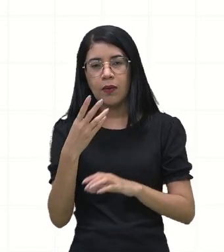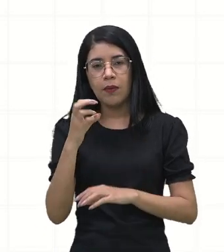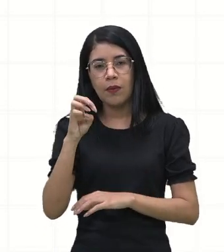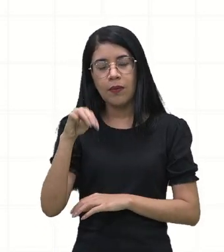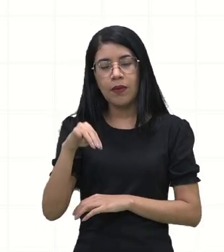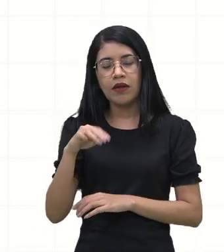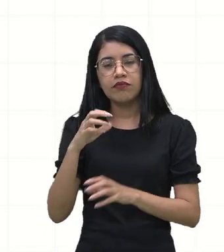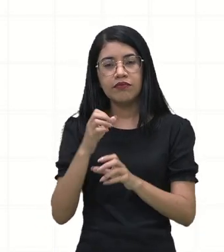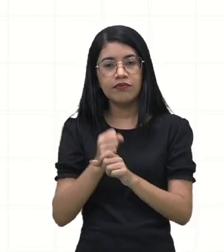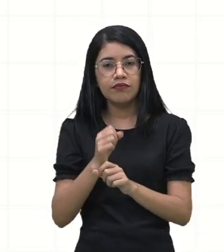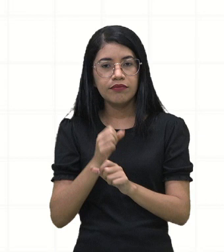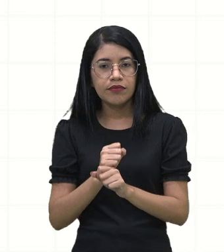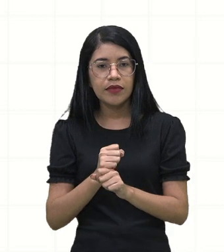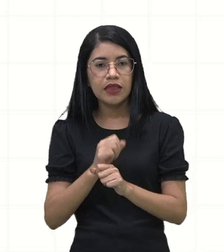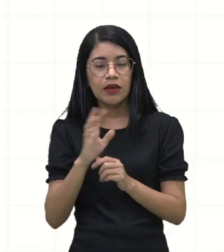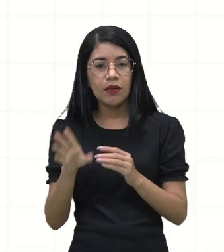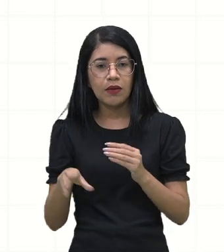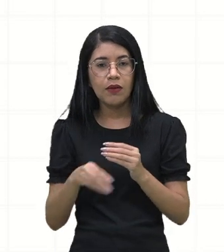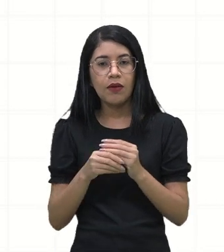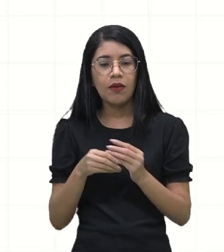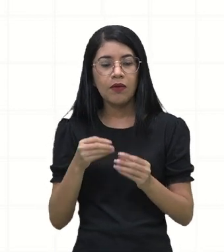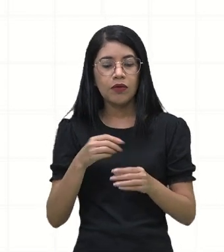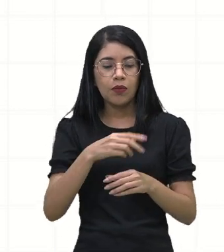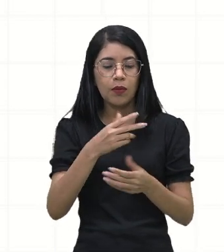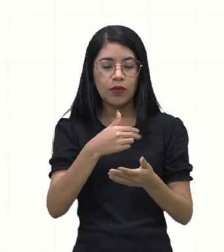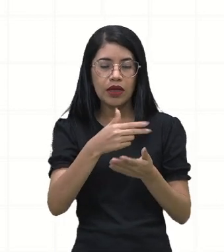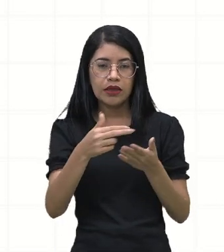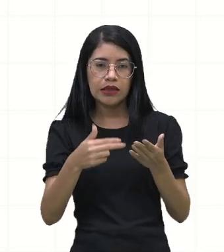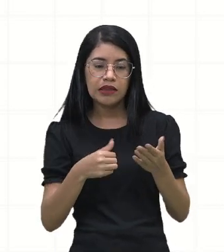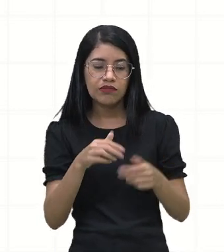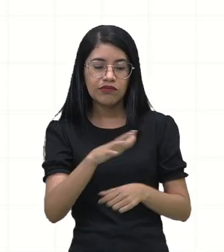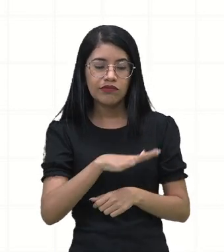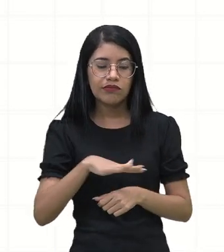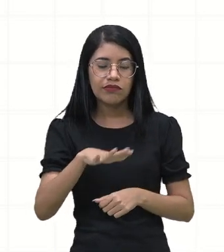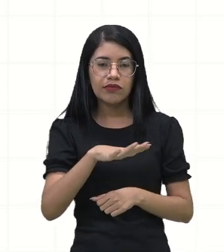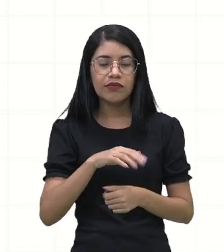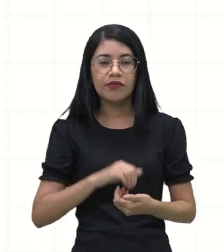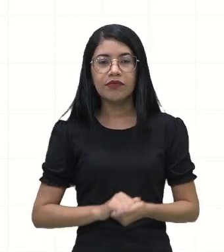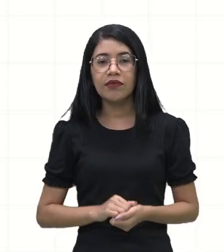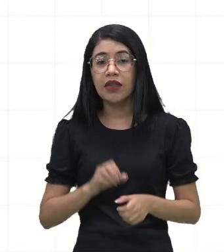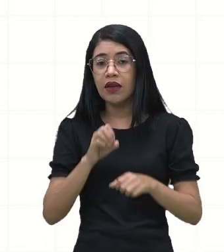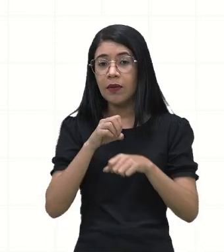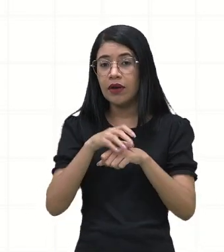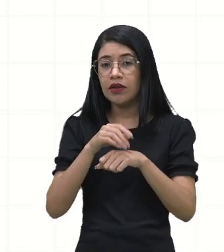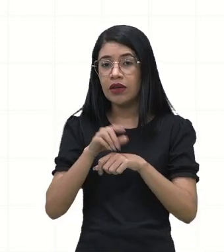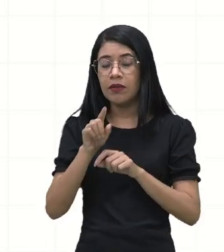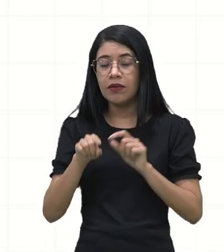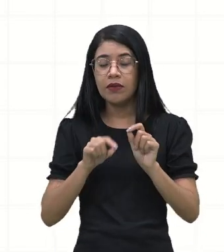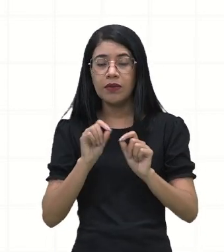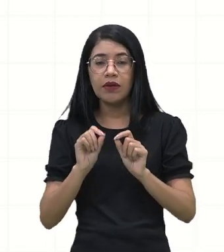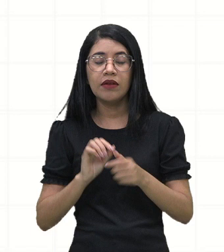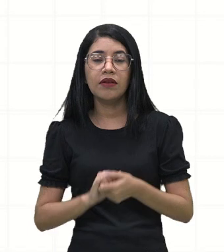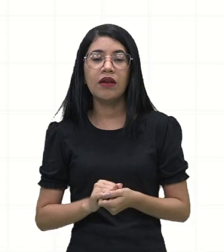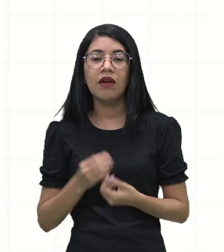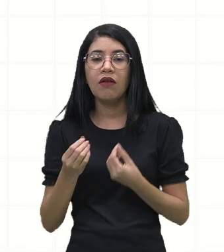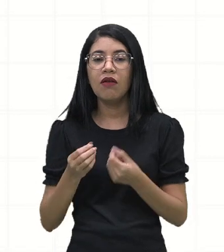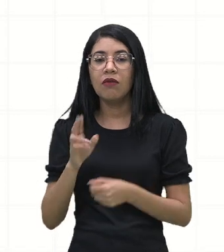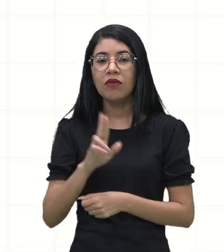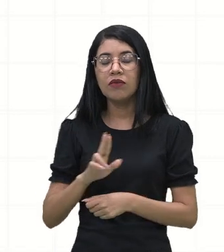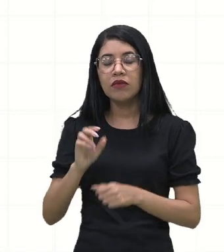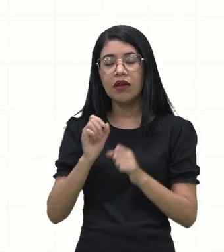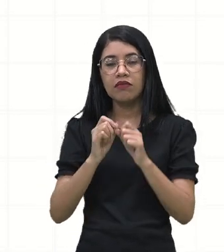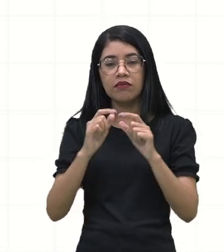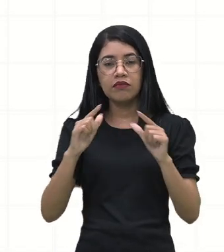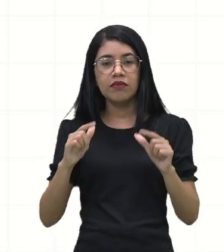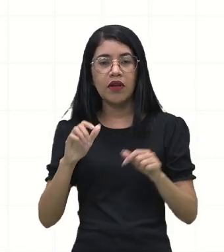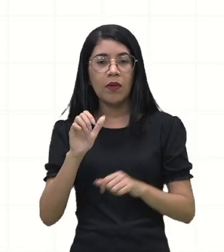dessa adição ao designer do jardim. E aí tem uma dica. A dica é a fórmula, né? A como a